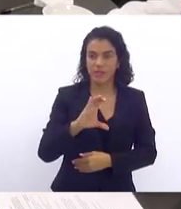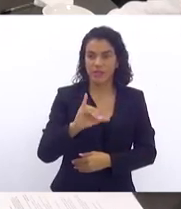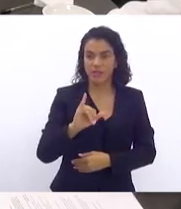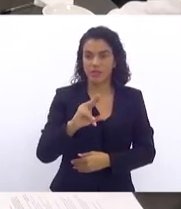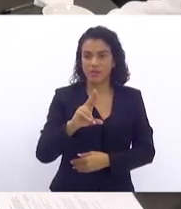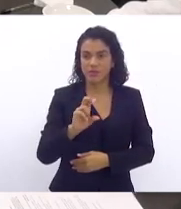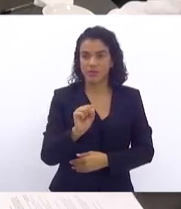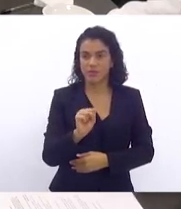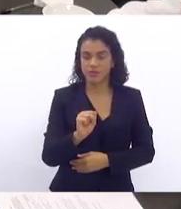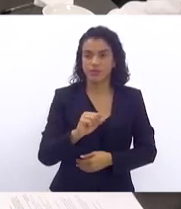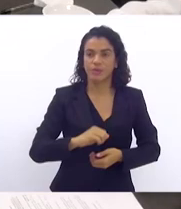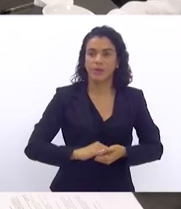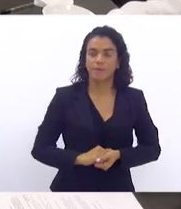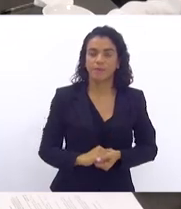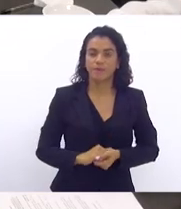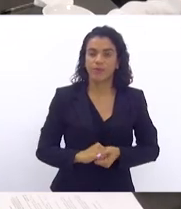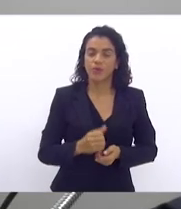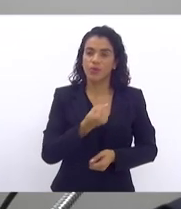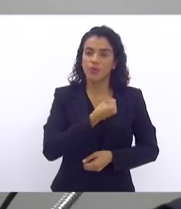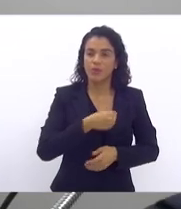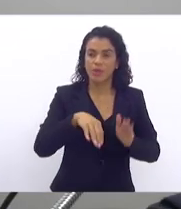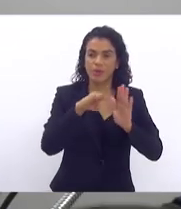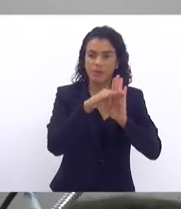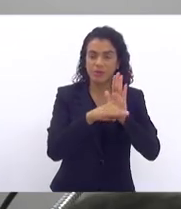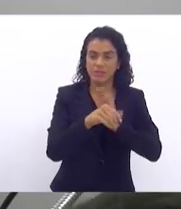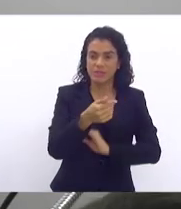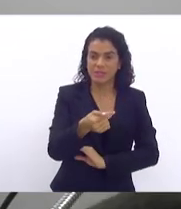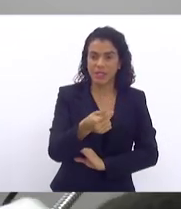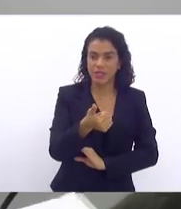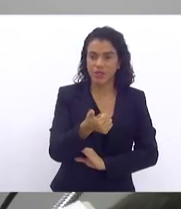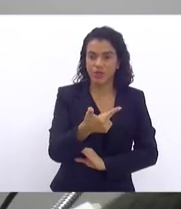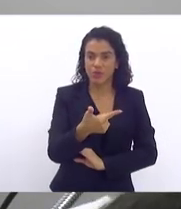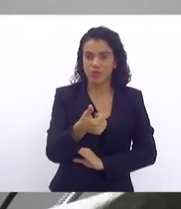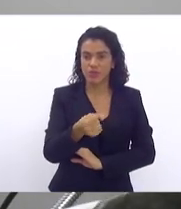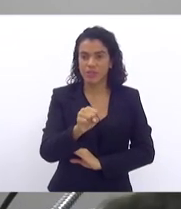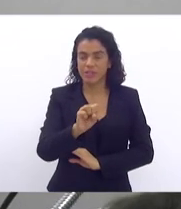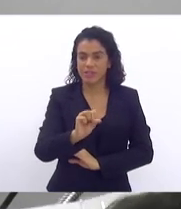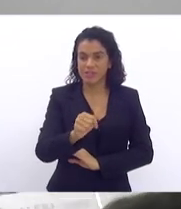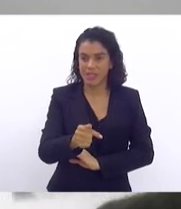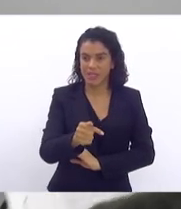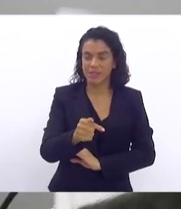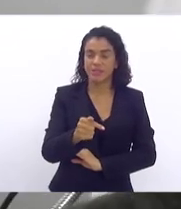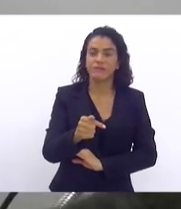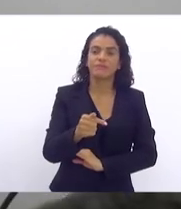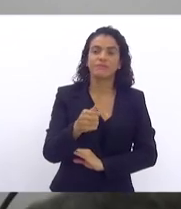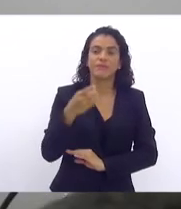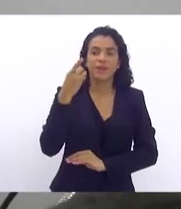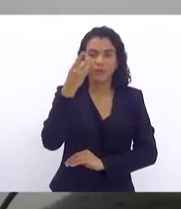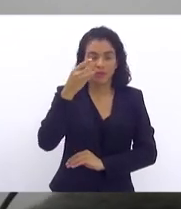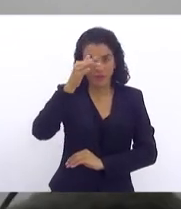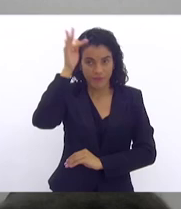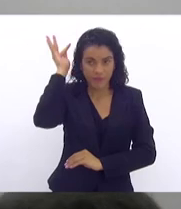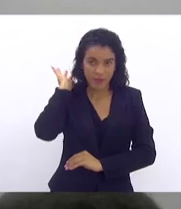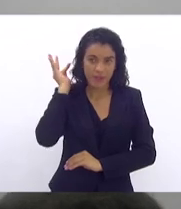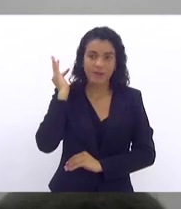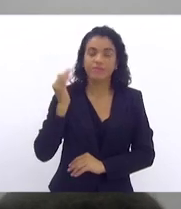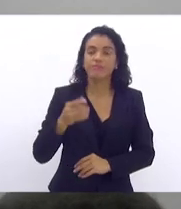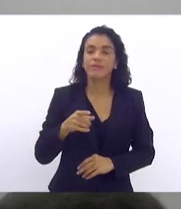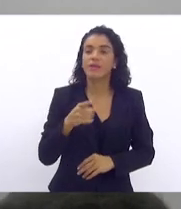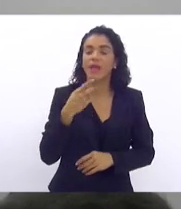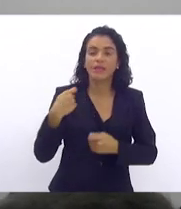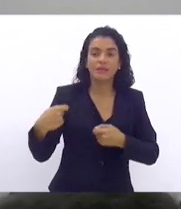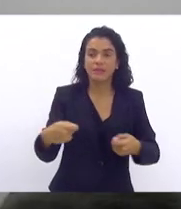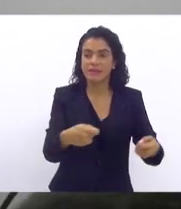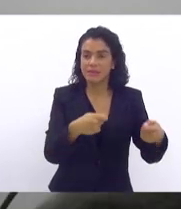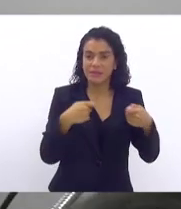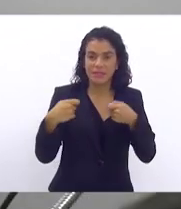Vinícius Cozzolino. Item 7 da pauta é o PL 1287/2023, de autoria dos deputados Fred Pacheco e Luiz Cláudio Ribeiro, que estabelece a